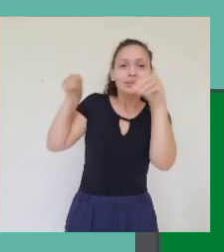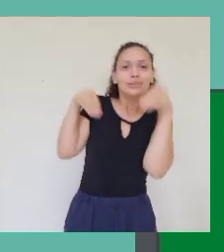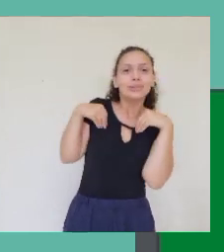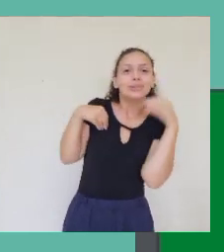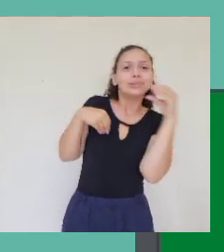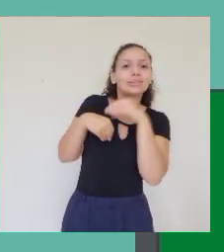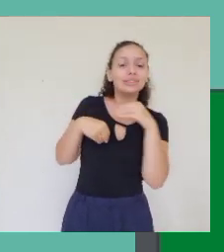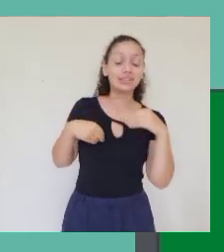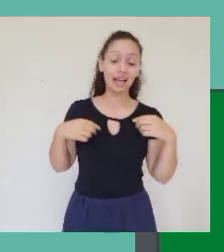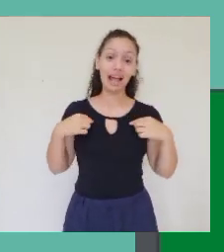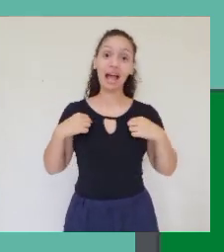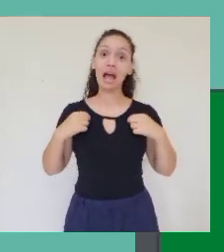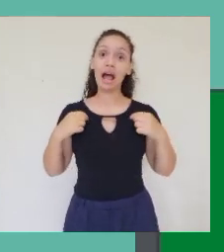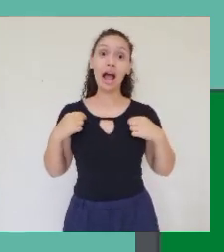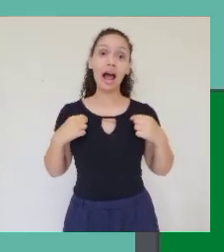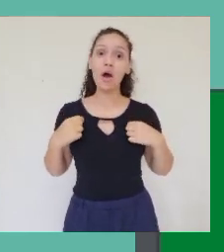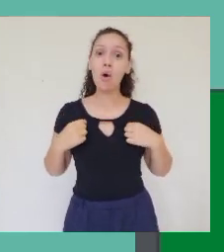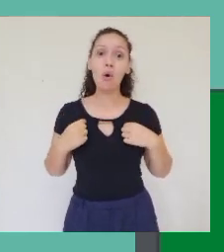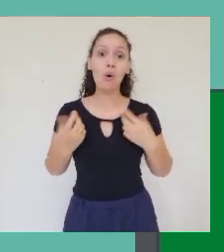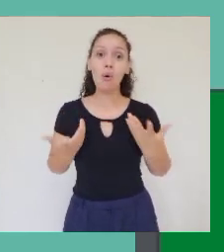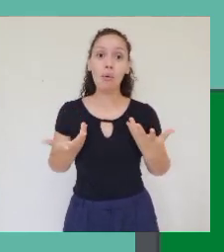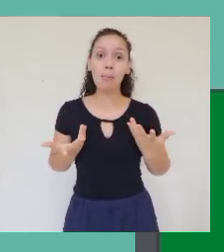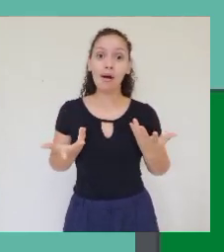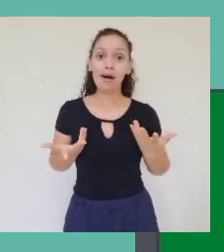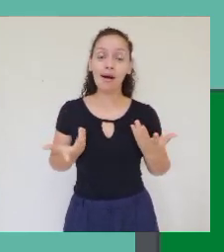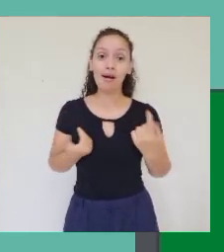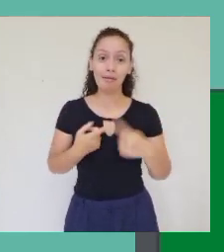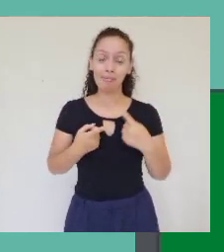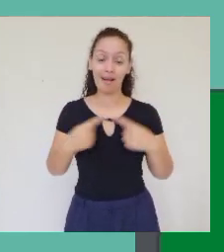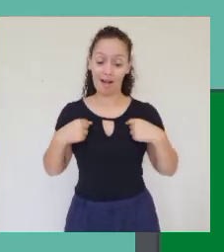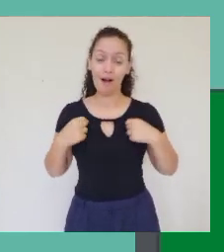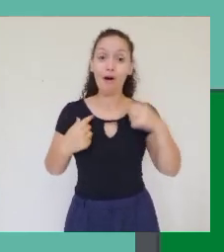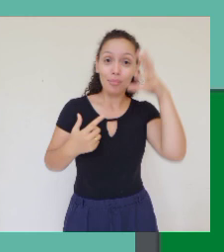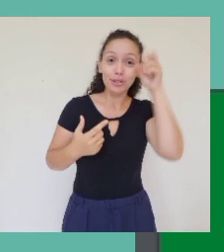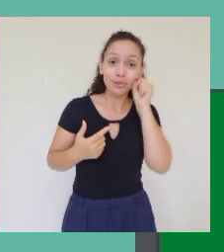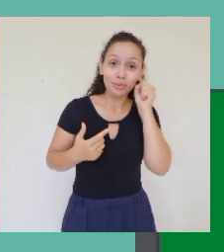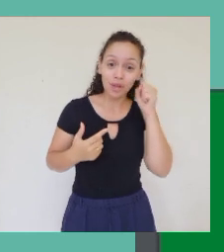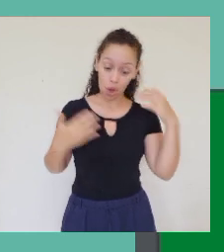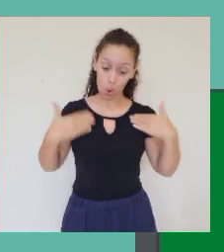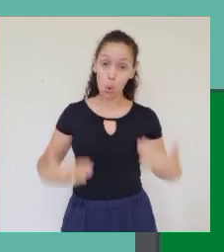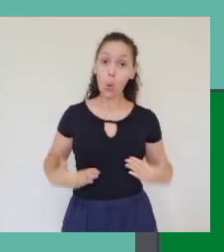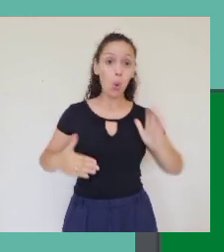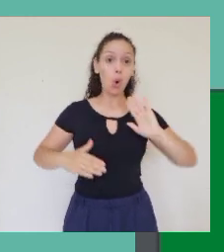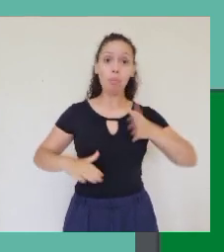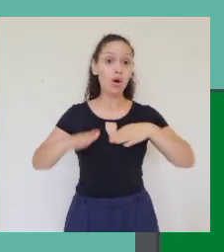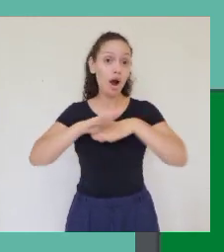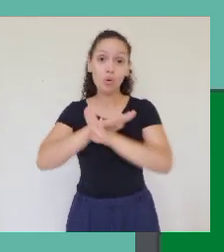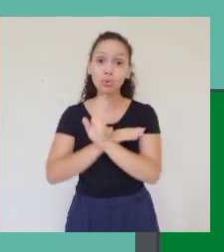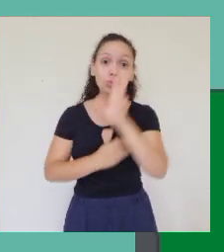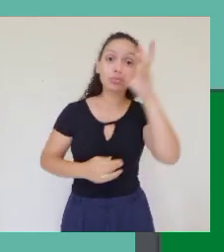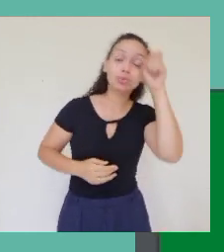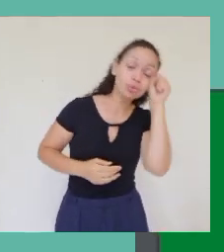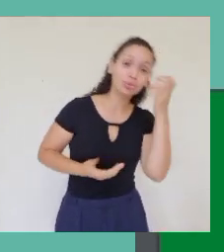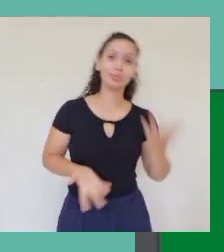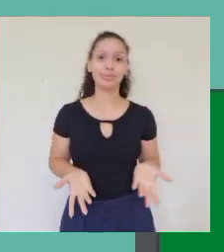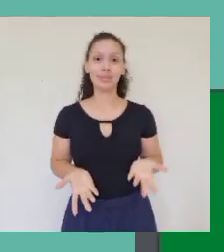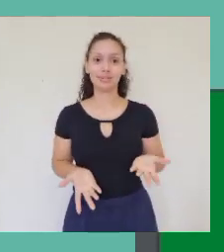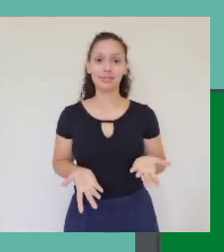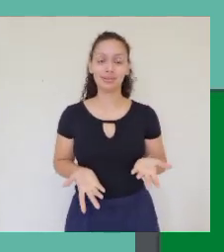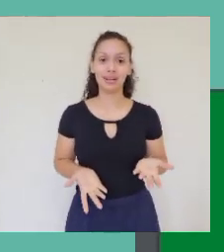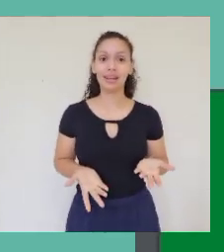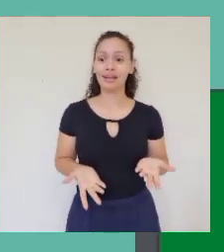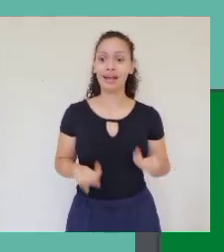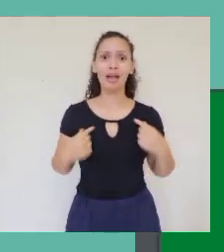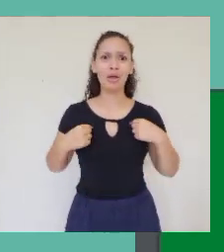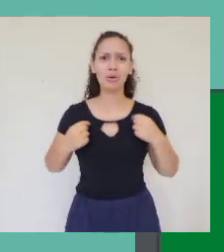atrapalha, porque você está todo dia acostumado a colocar o pijama para dormir. E aí você começa a colocar o pijama para resolver suas atividades, para